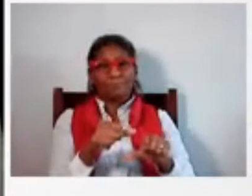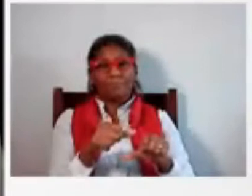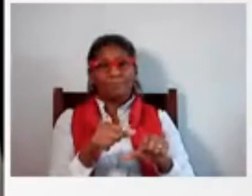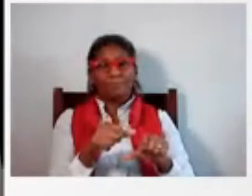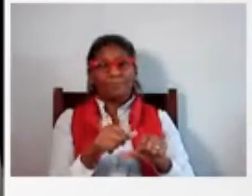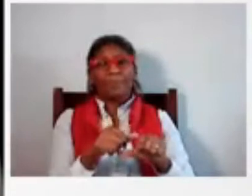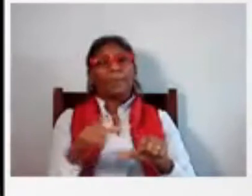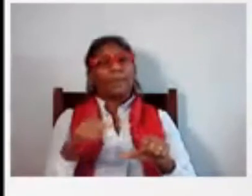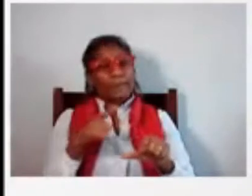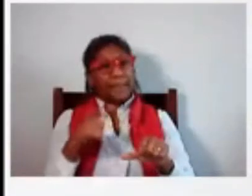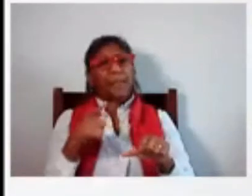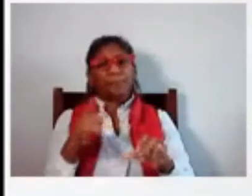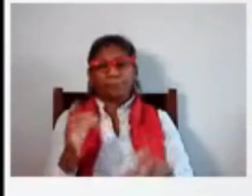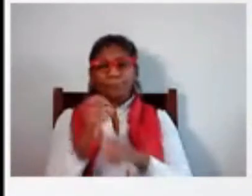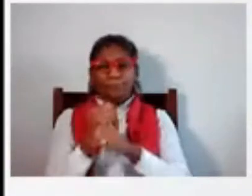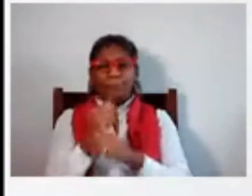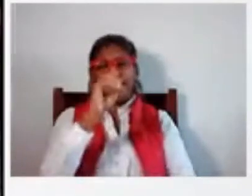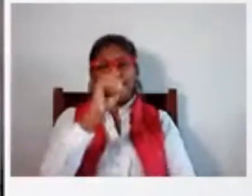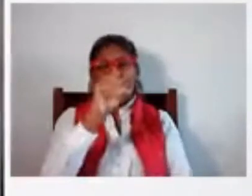tem um peso, né?